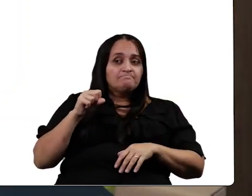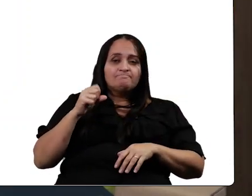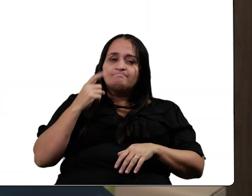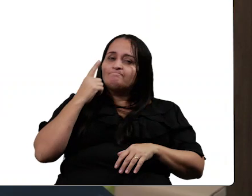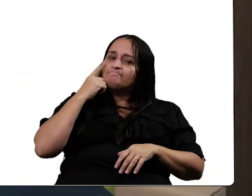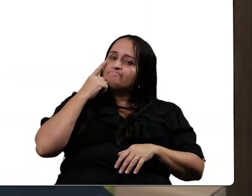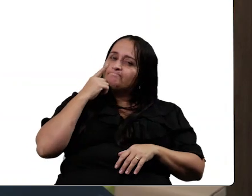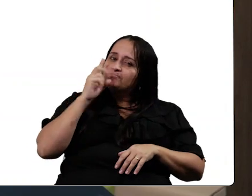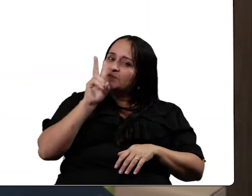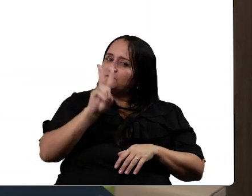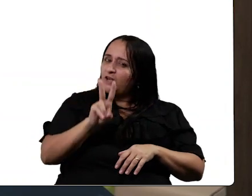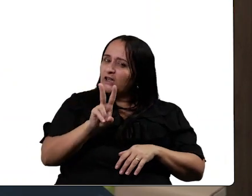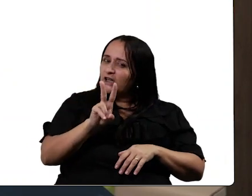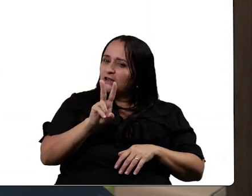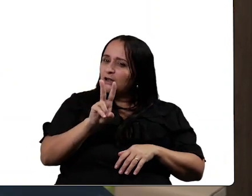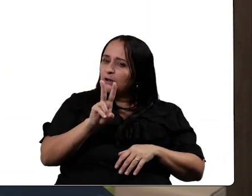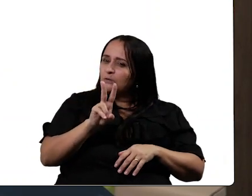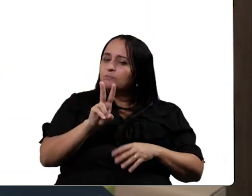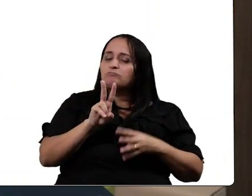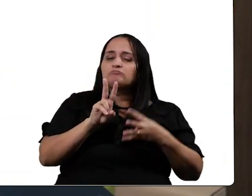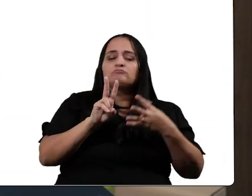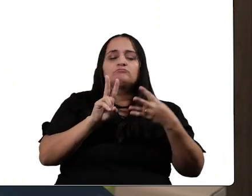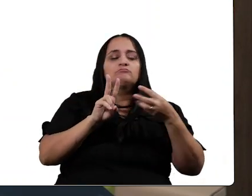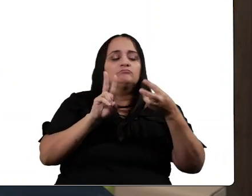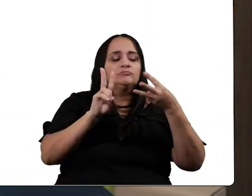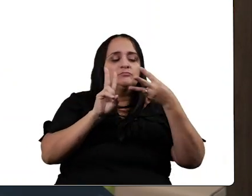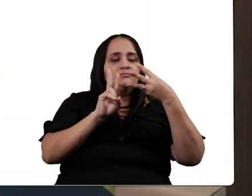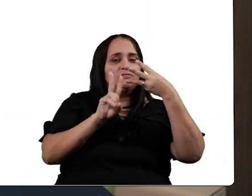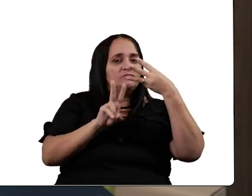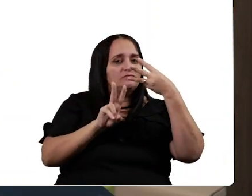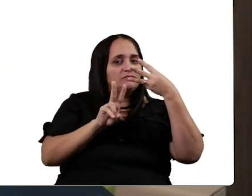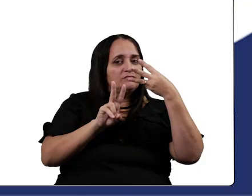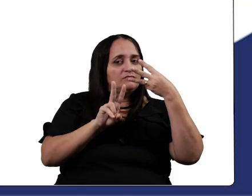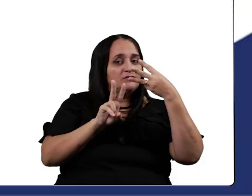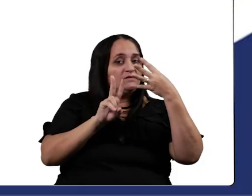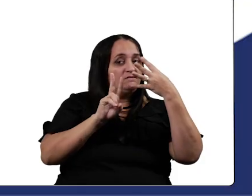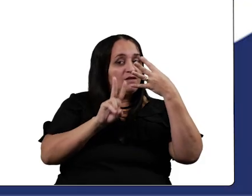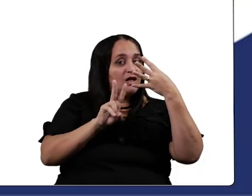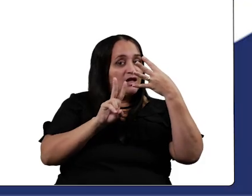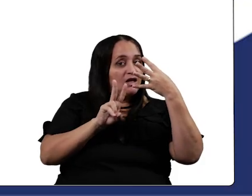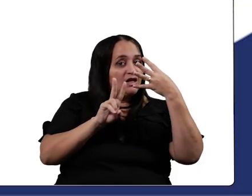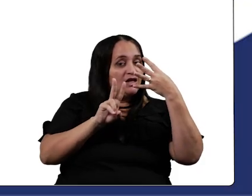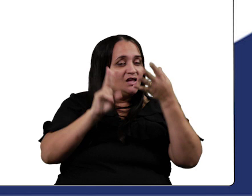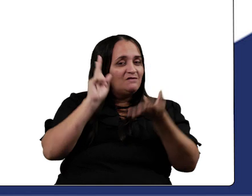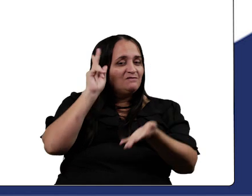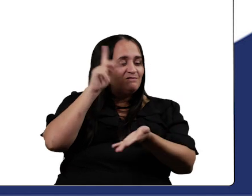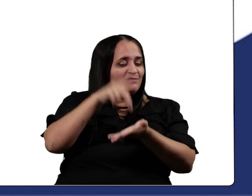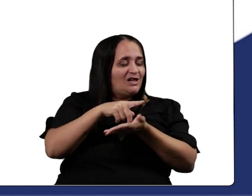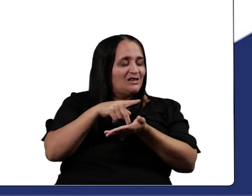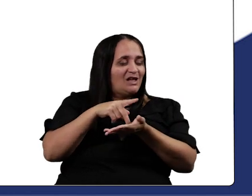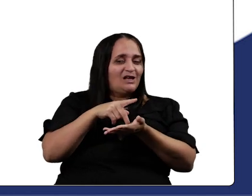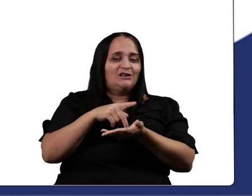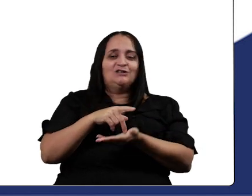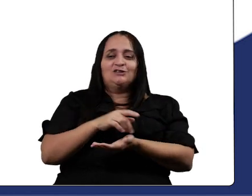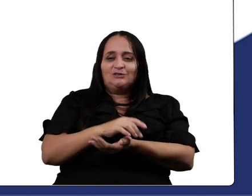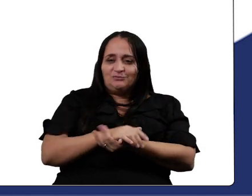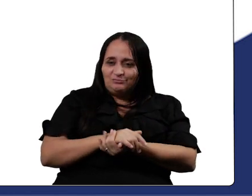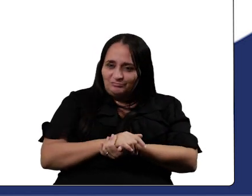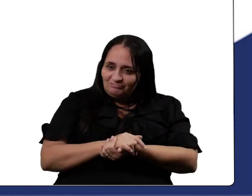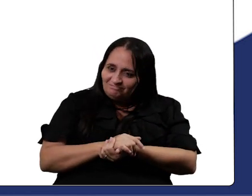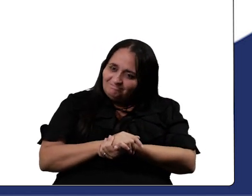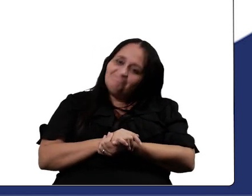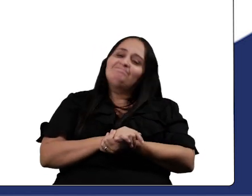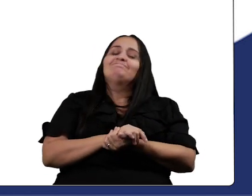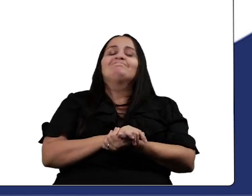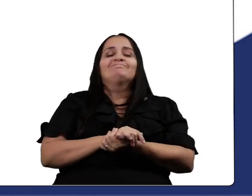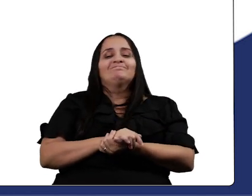gente pode dizer que essa é verdadeira? Também. Bota aí um V de verdadeiro nessa. Isso aí.